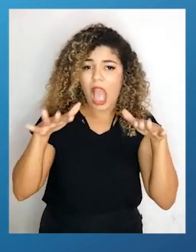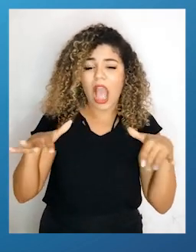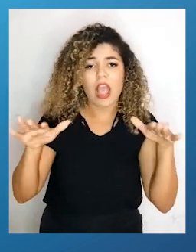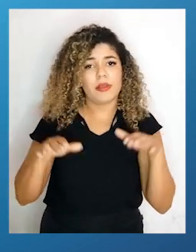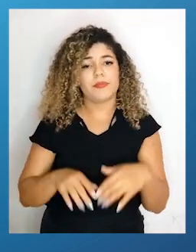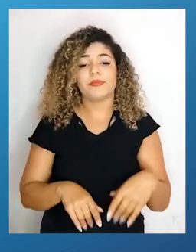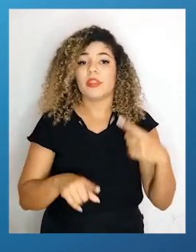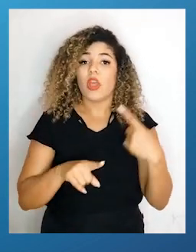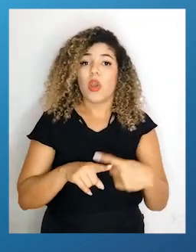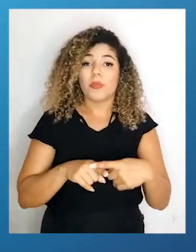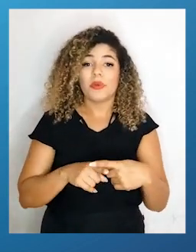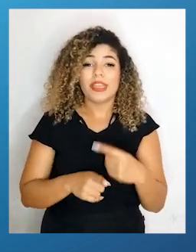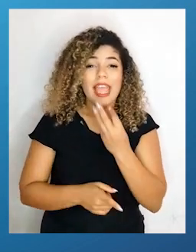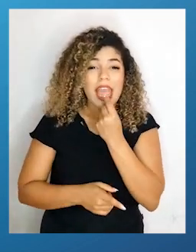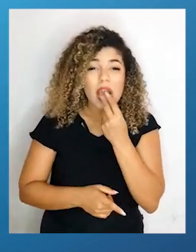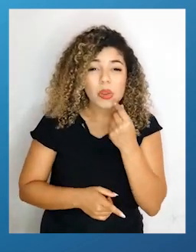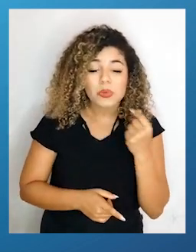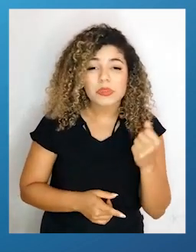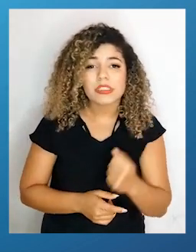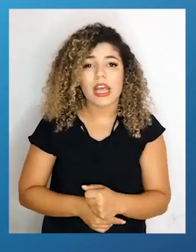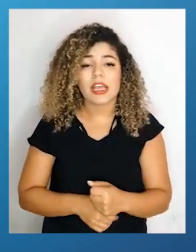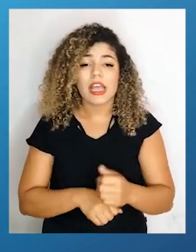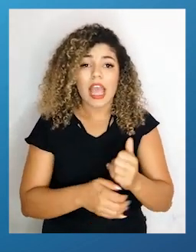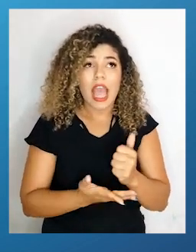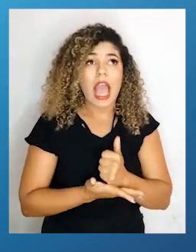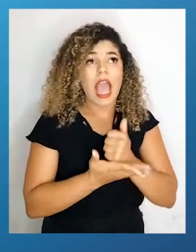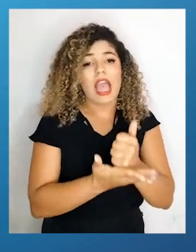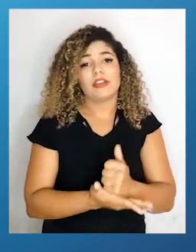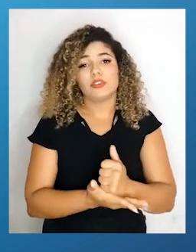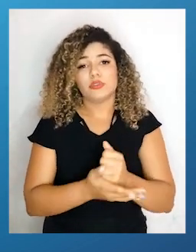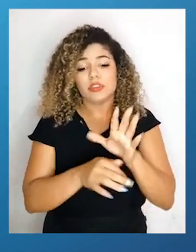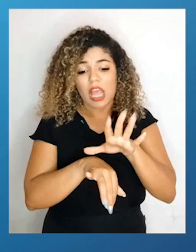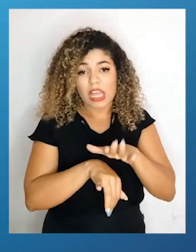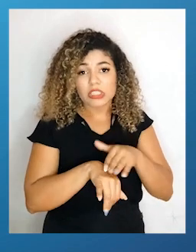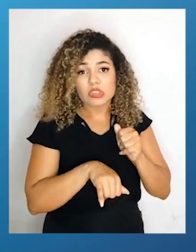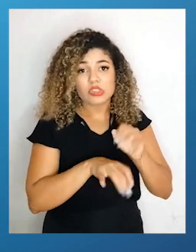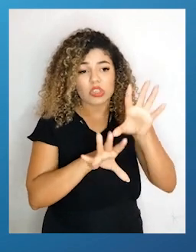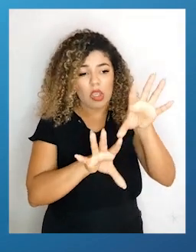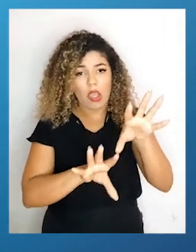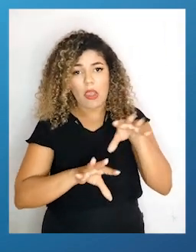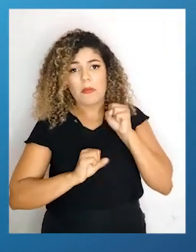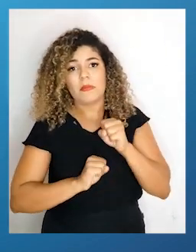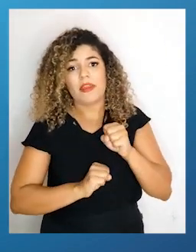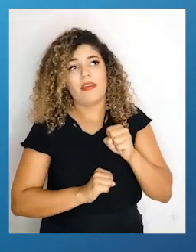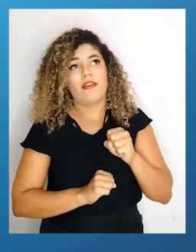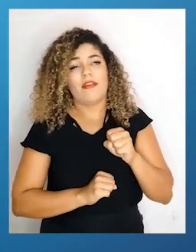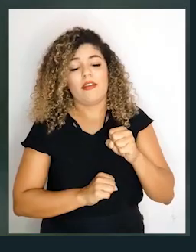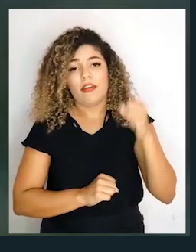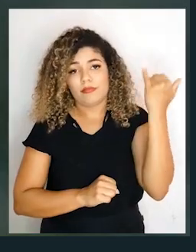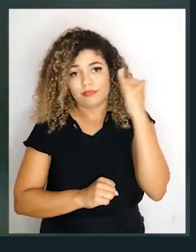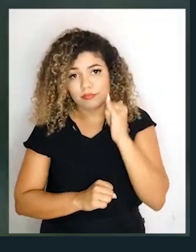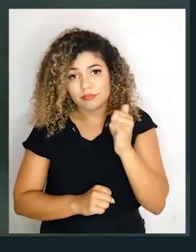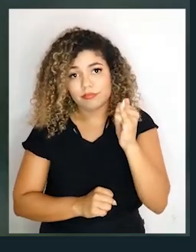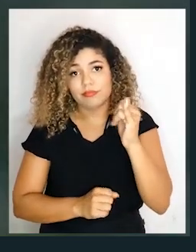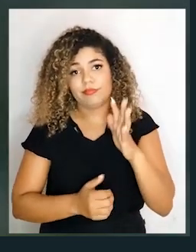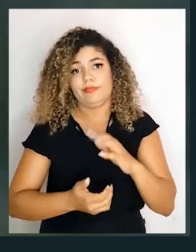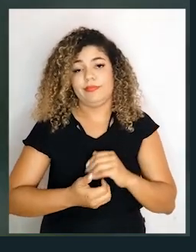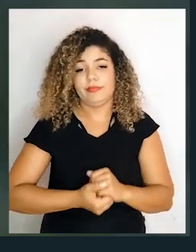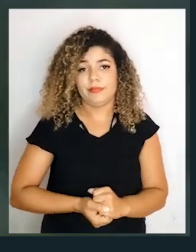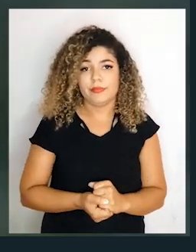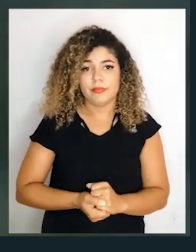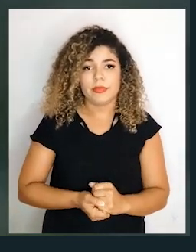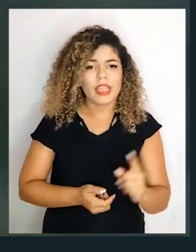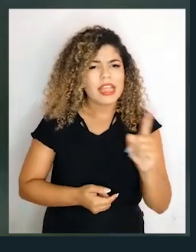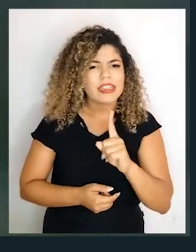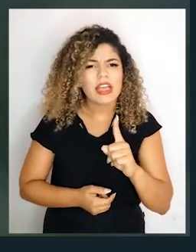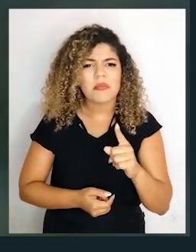Os sais dissolvidos na água ajudam a condução elétrica, o que pode alterar e provocar essa descarga elétrica. Não fique